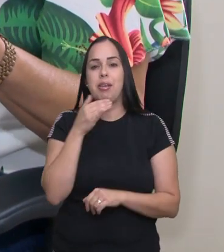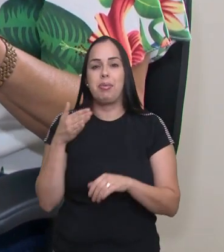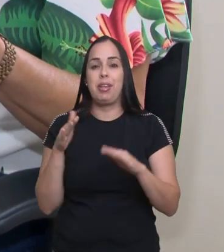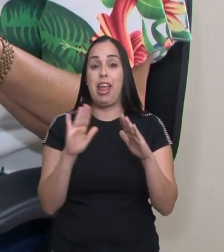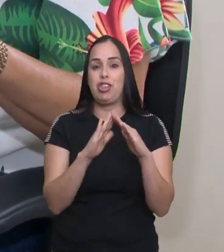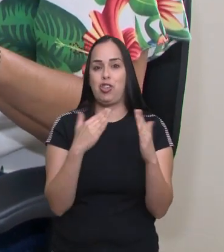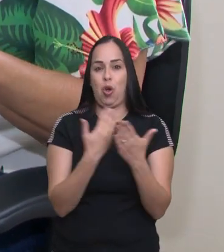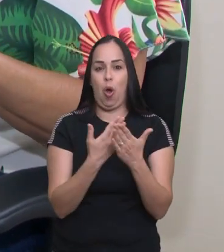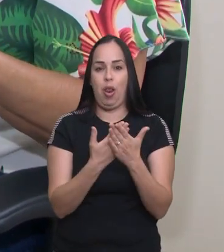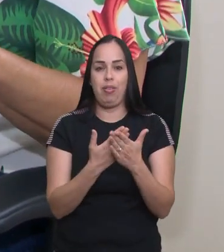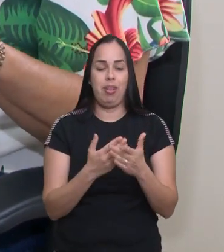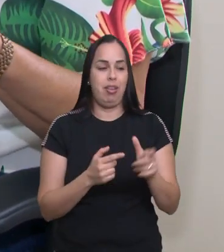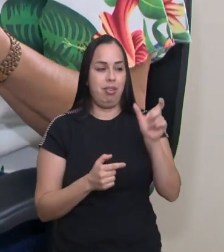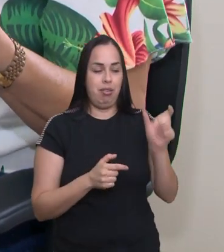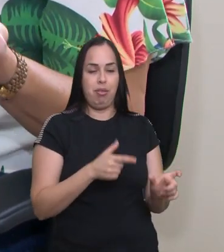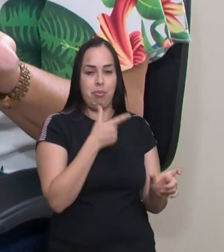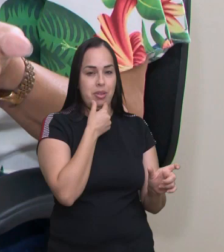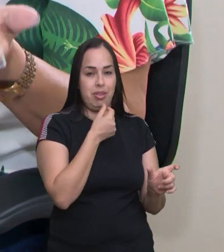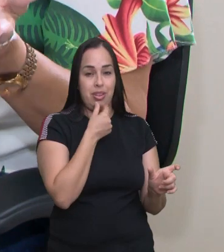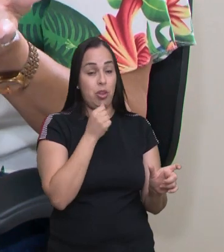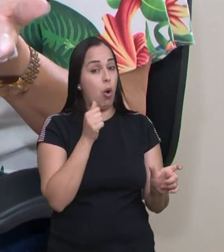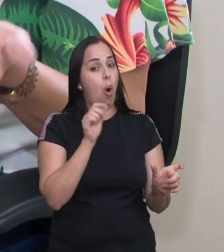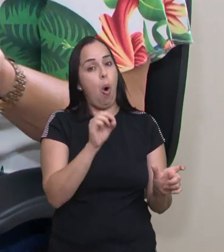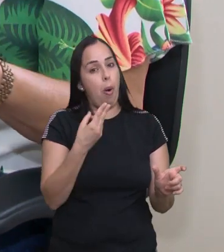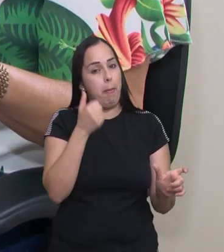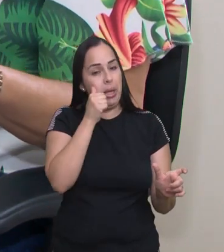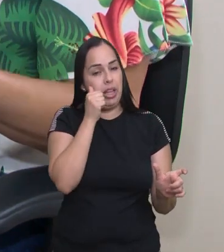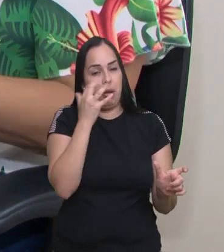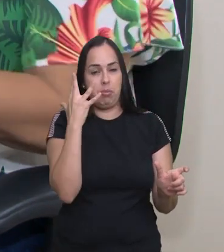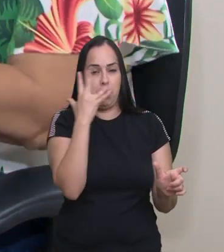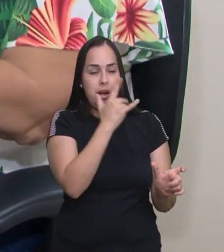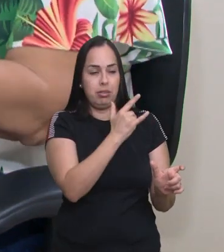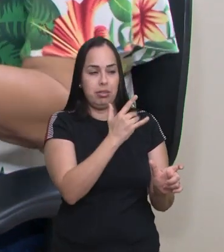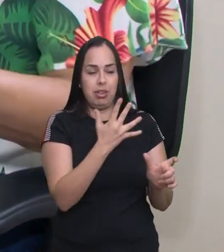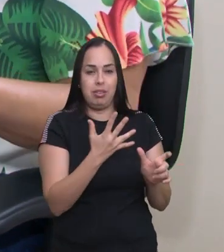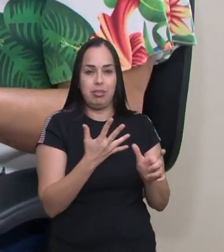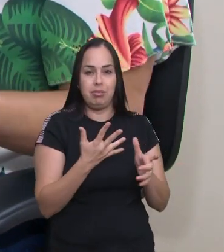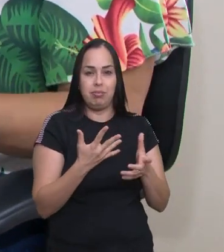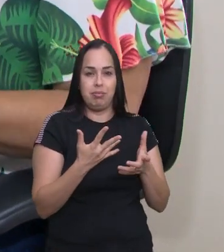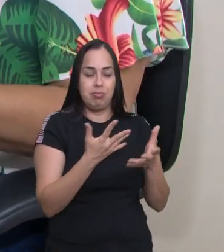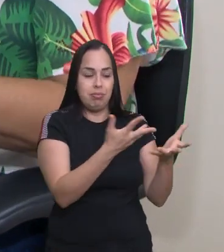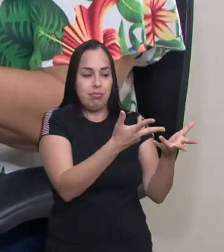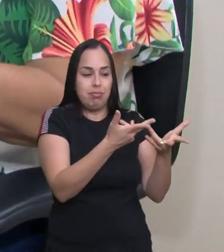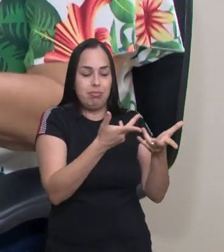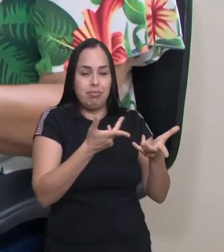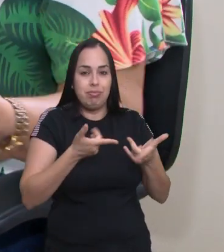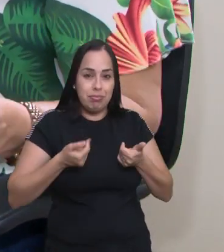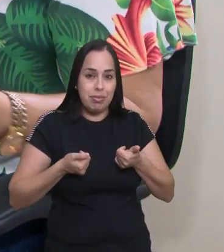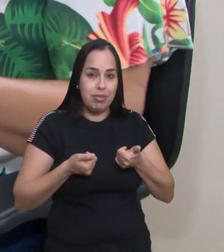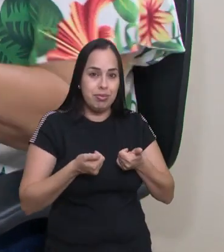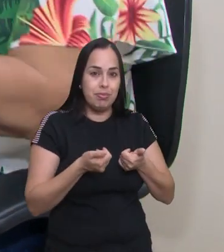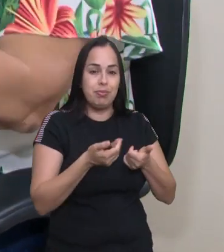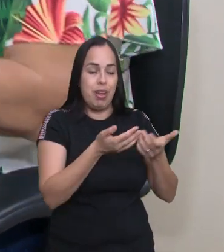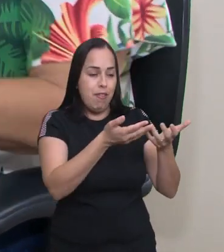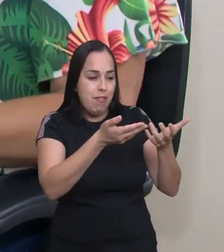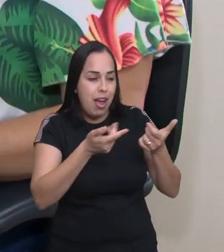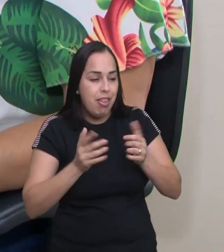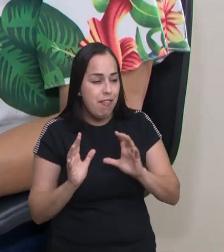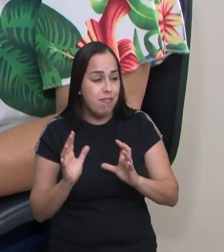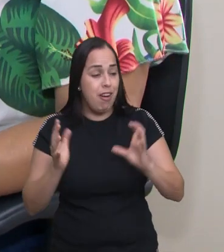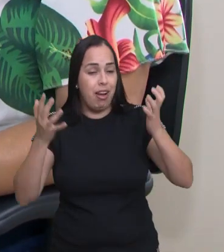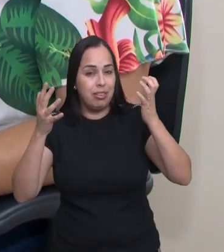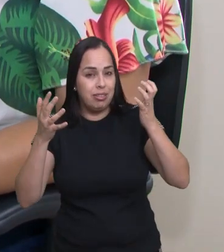mais bonito, tem aquela menina mais bonita, né, e que é convidado para participar